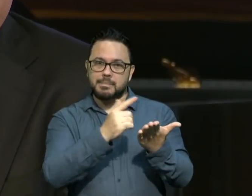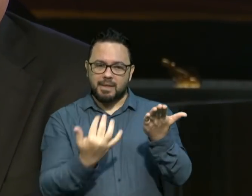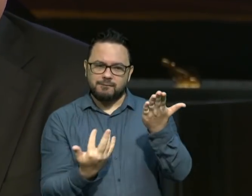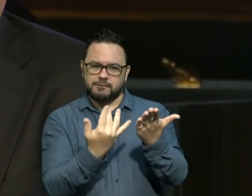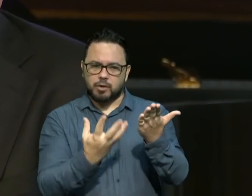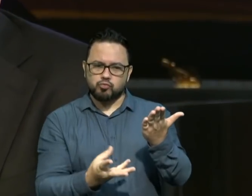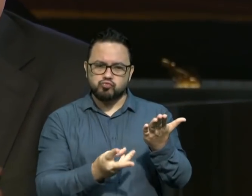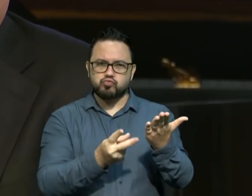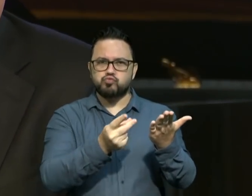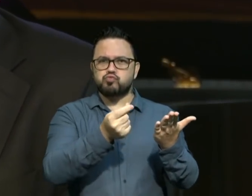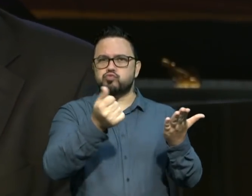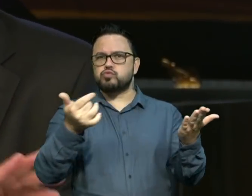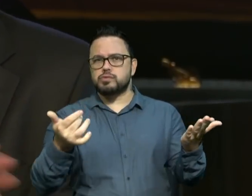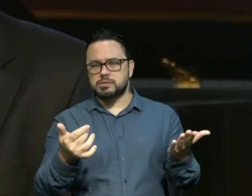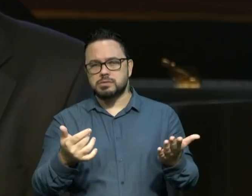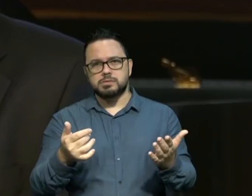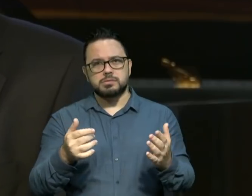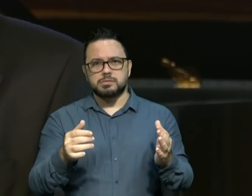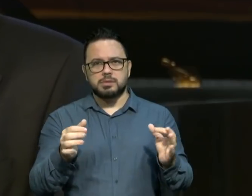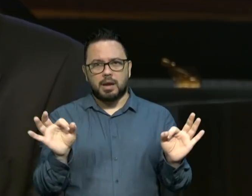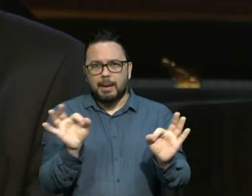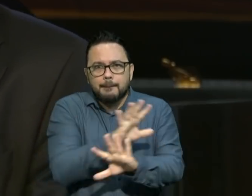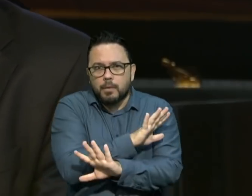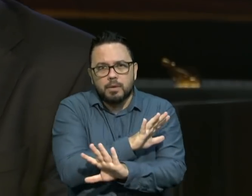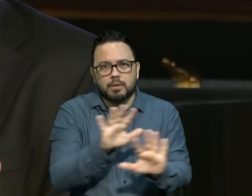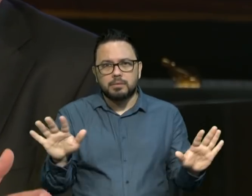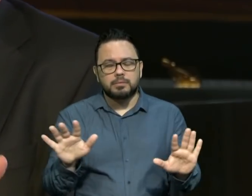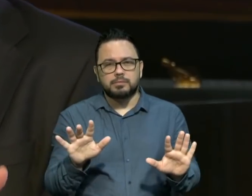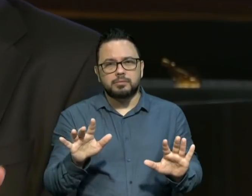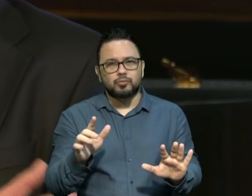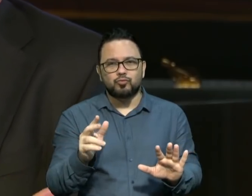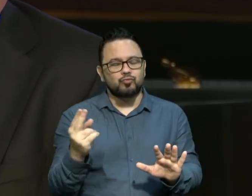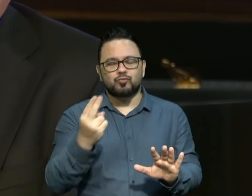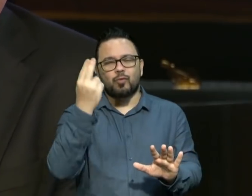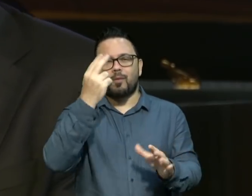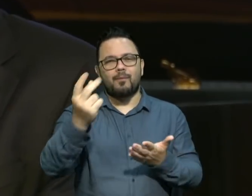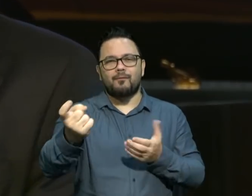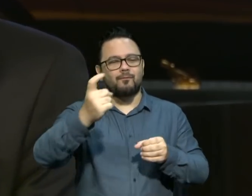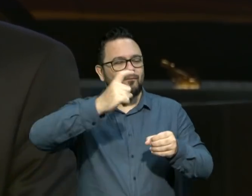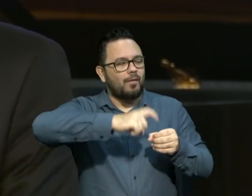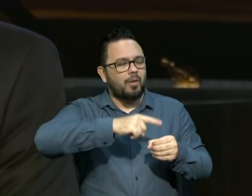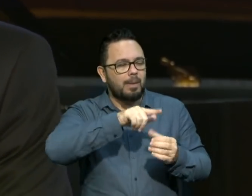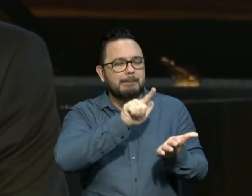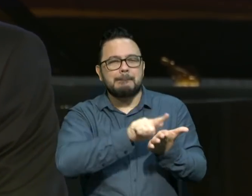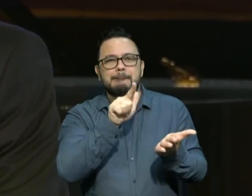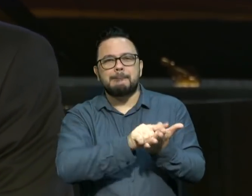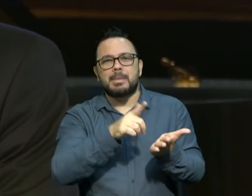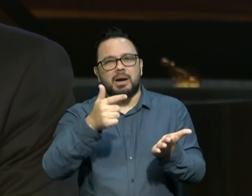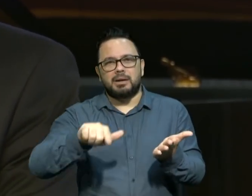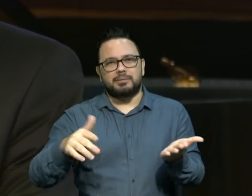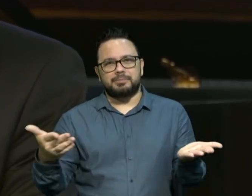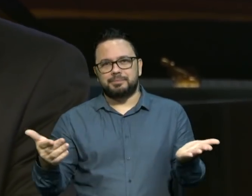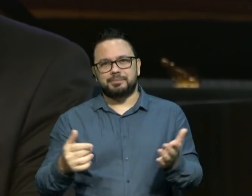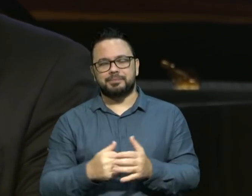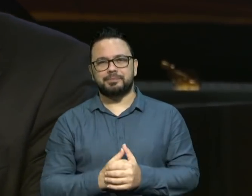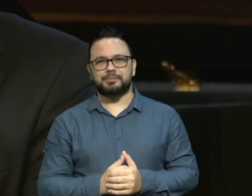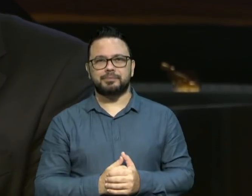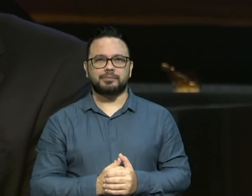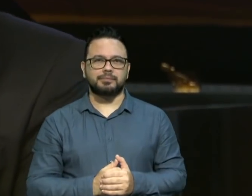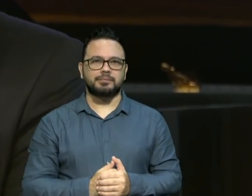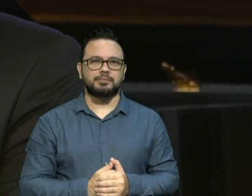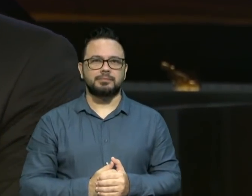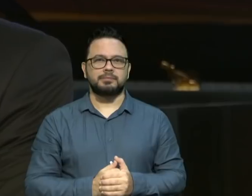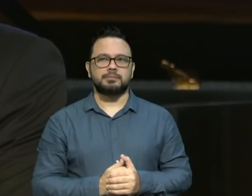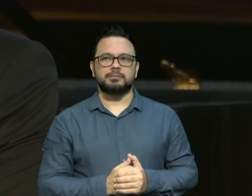queimou é cinza eternamente queimada não tem mais como reconstituir isso aqui e